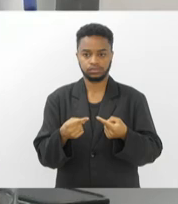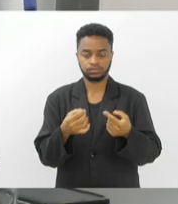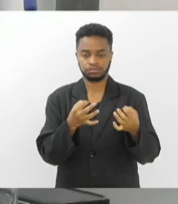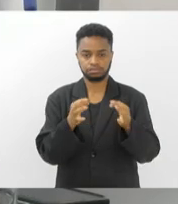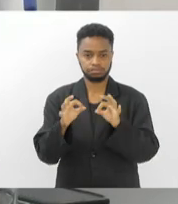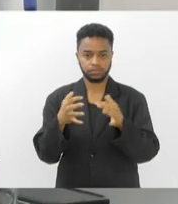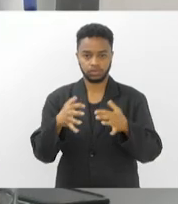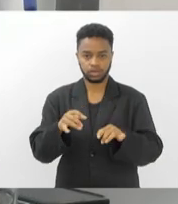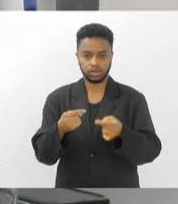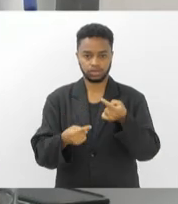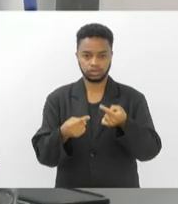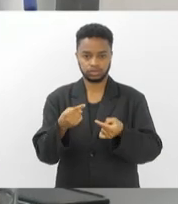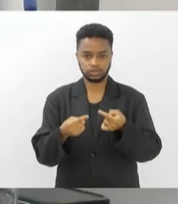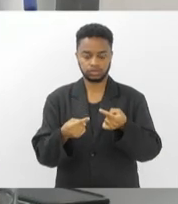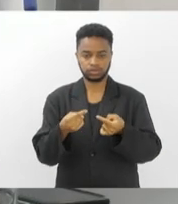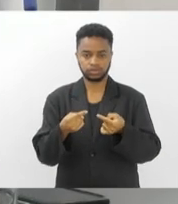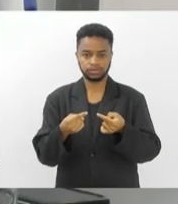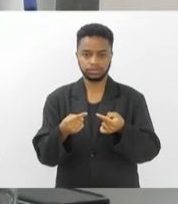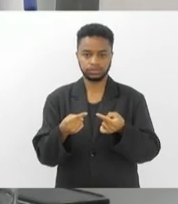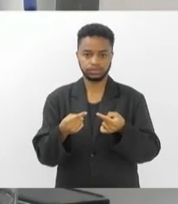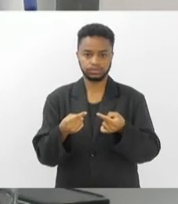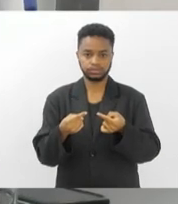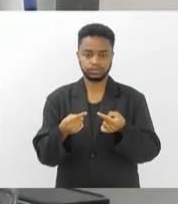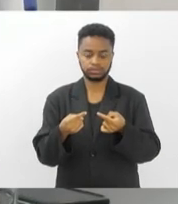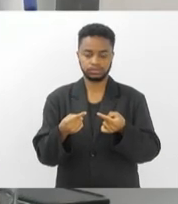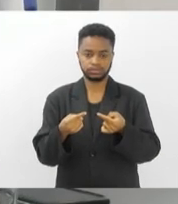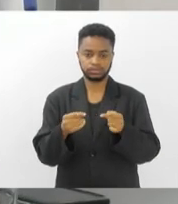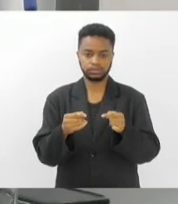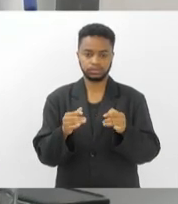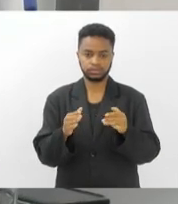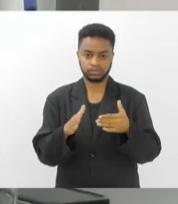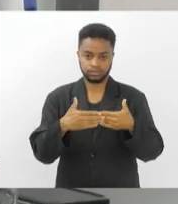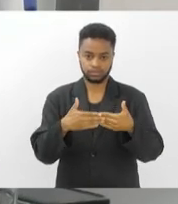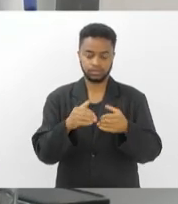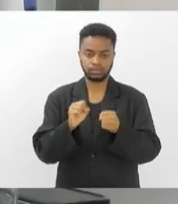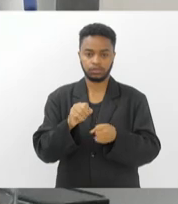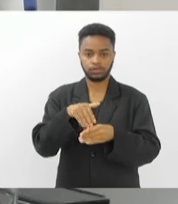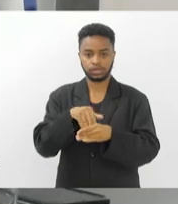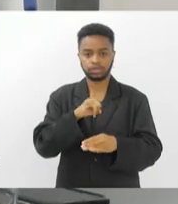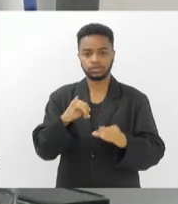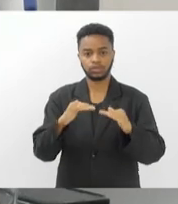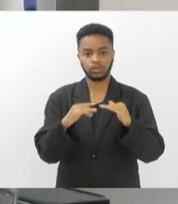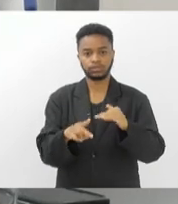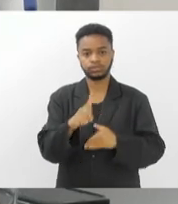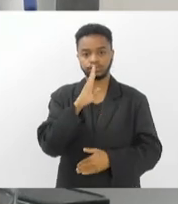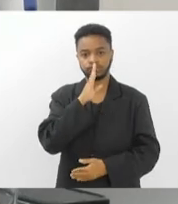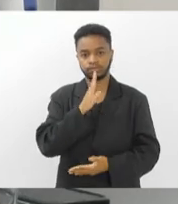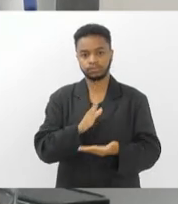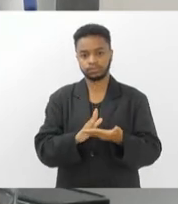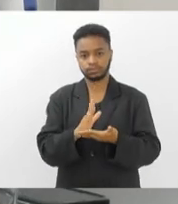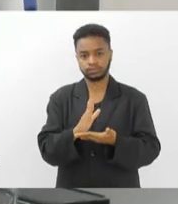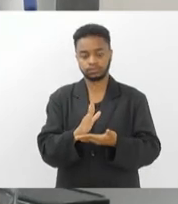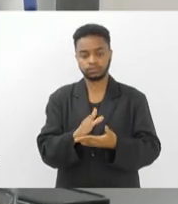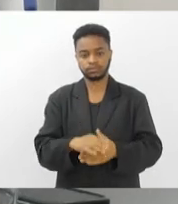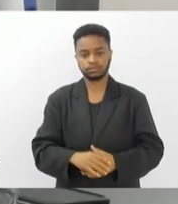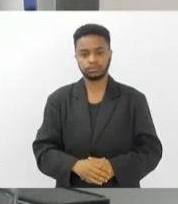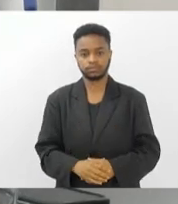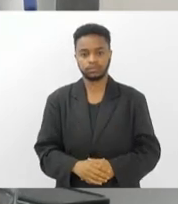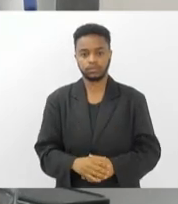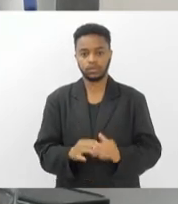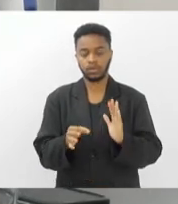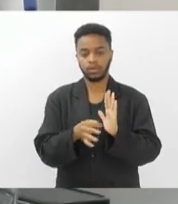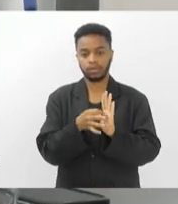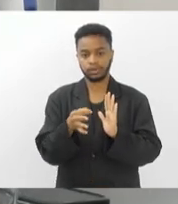Não havendo quem queira discutir. Em votação, os senhores que aprovam permaneçam como estão, aprovados os